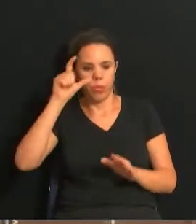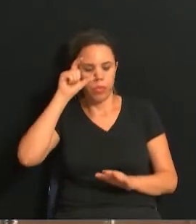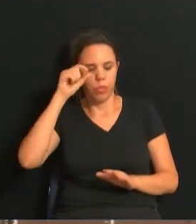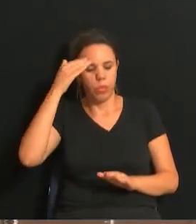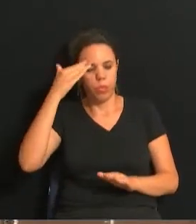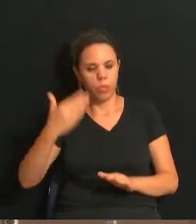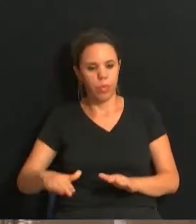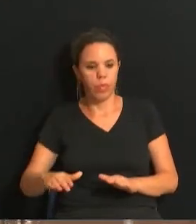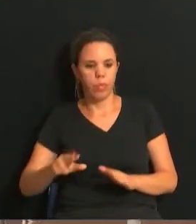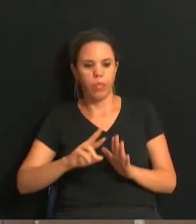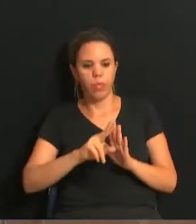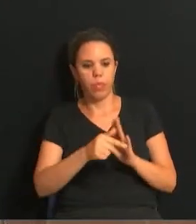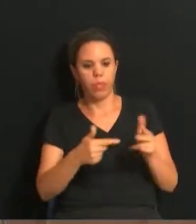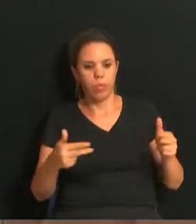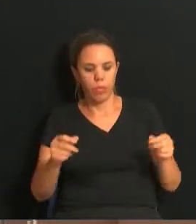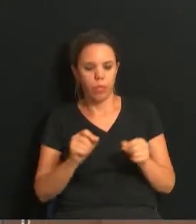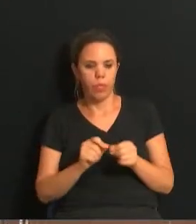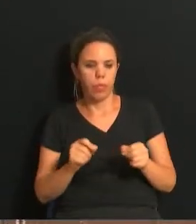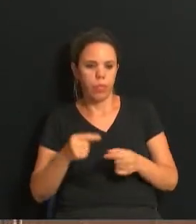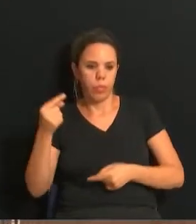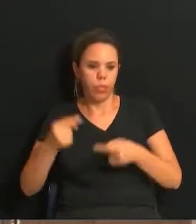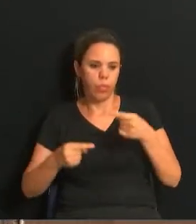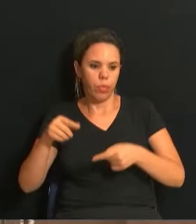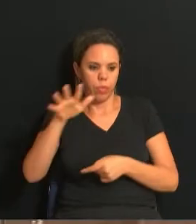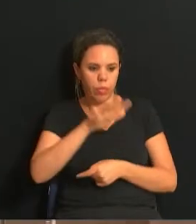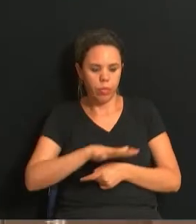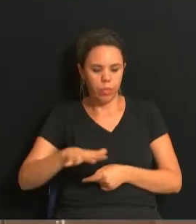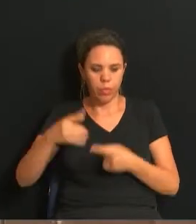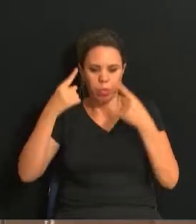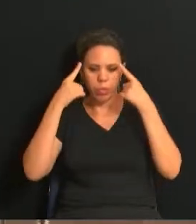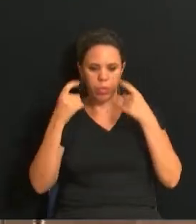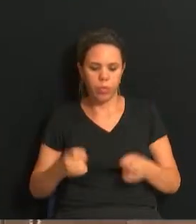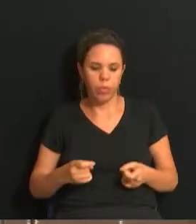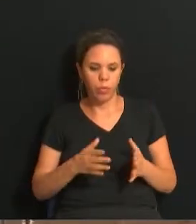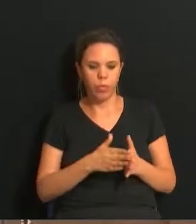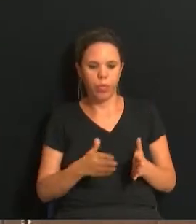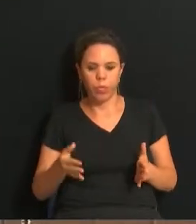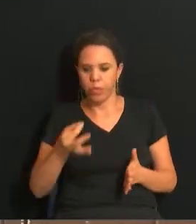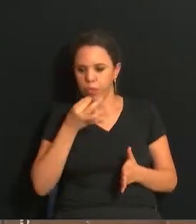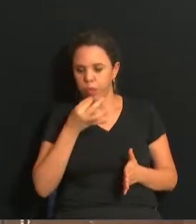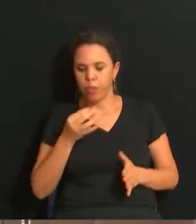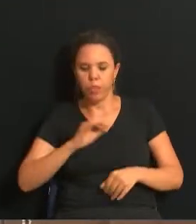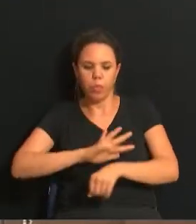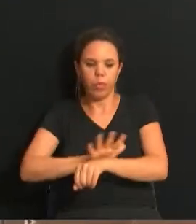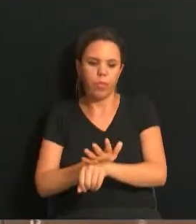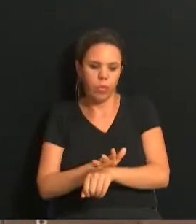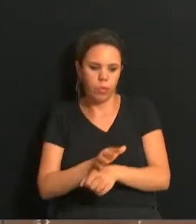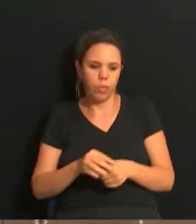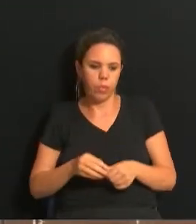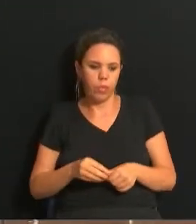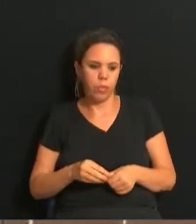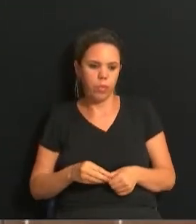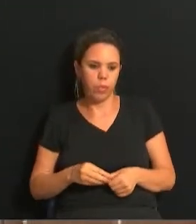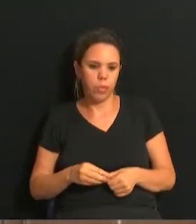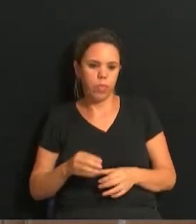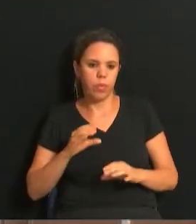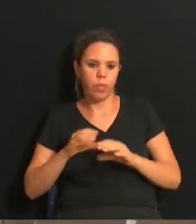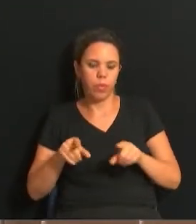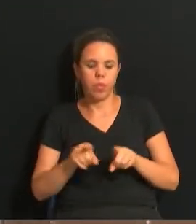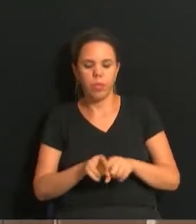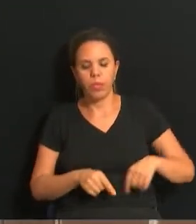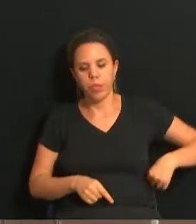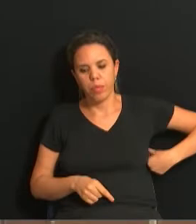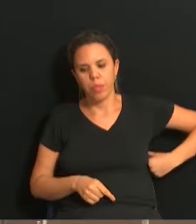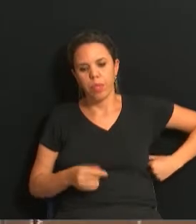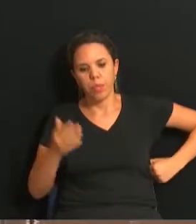com vários vieses, discutindo a violência a partir do ponto de vista do racismo, quer dizer que é um articulado também, né? A gente